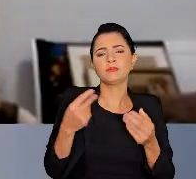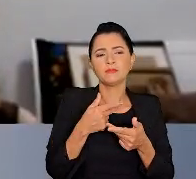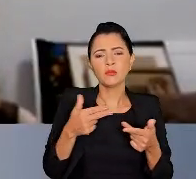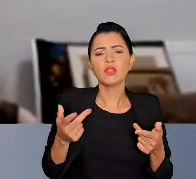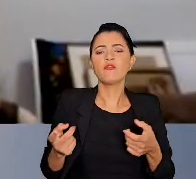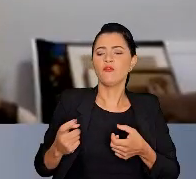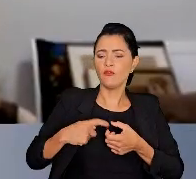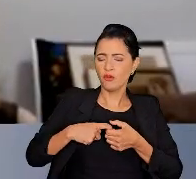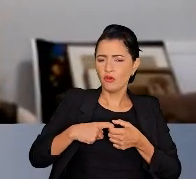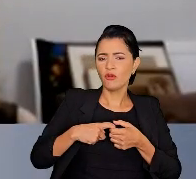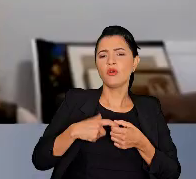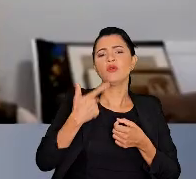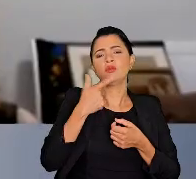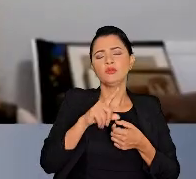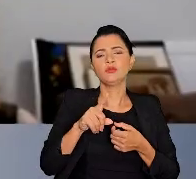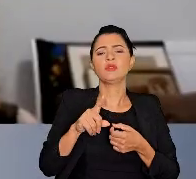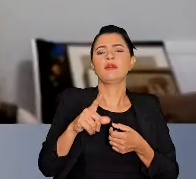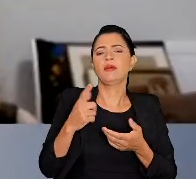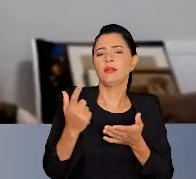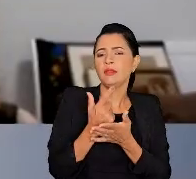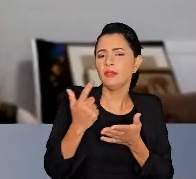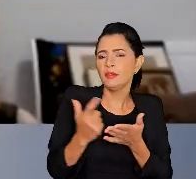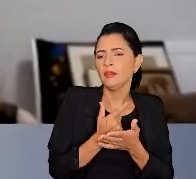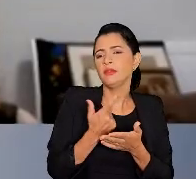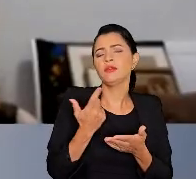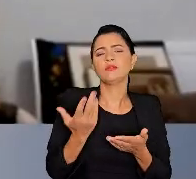voltam aos negros, aos